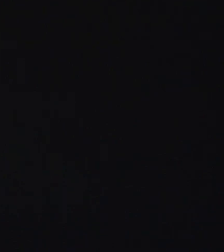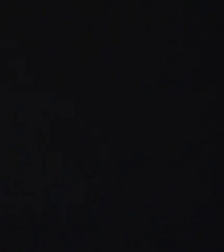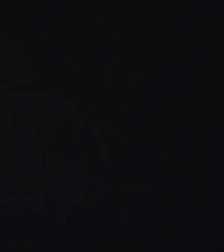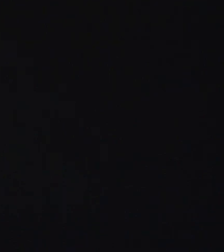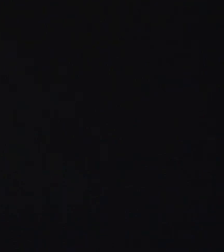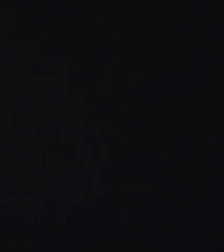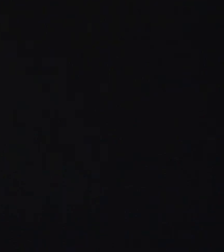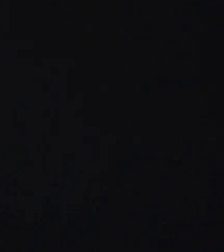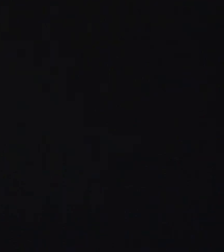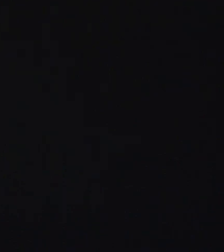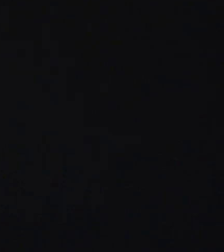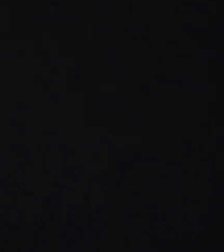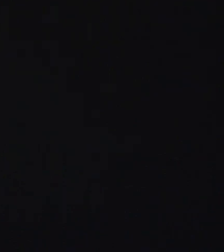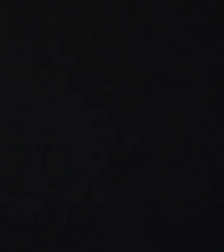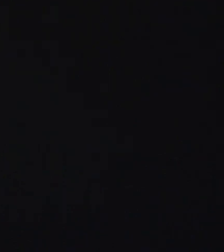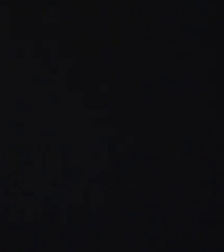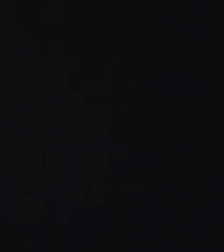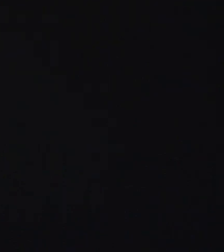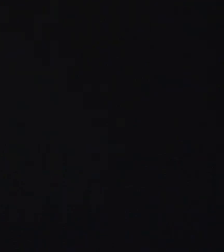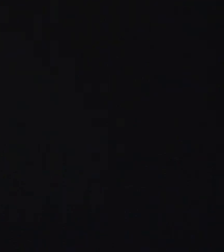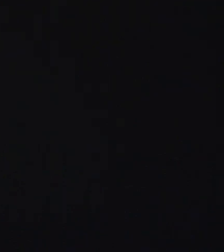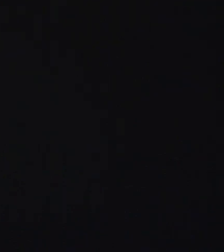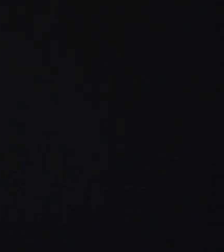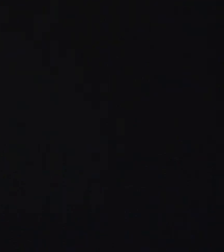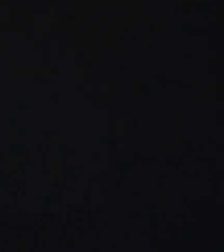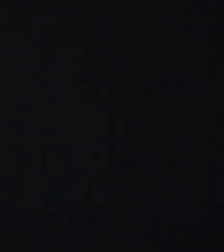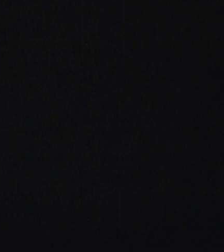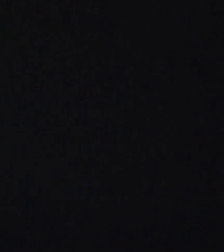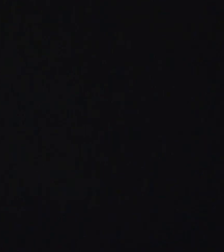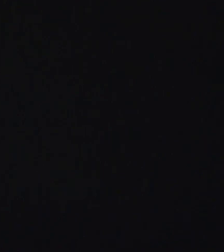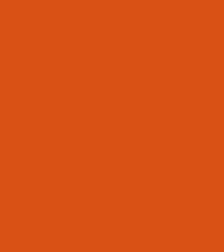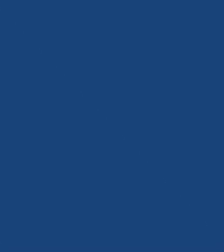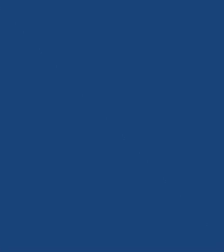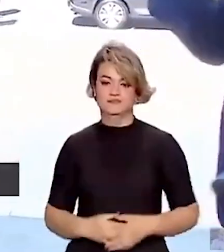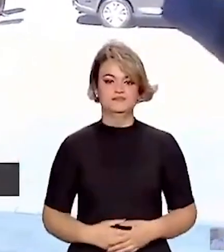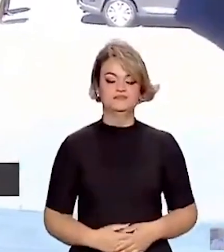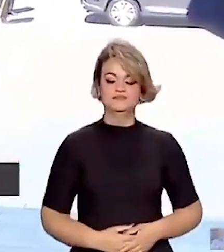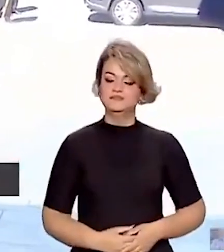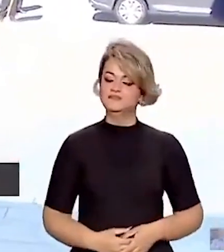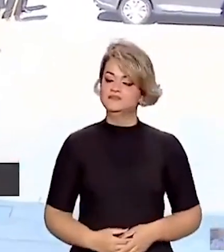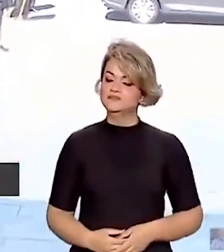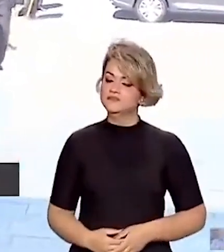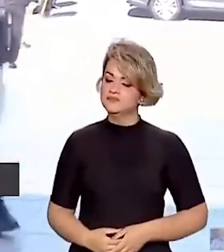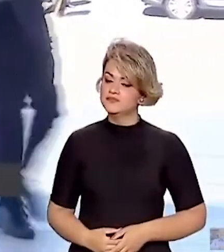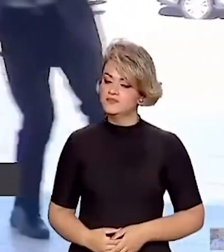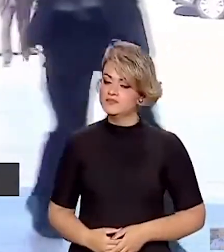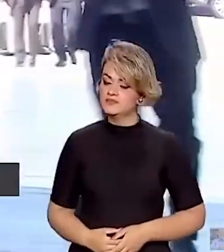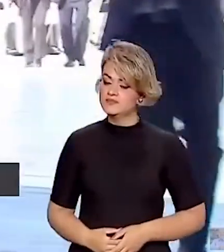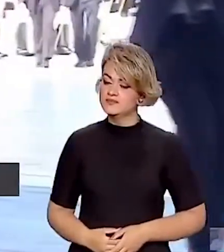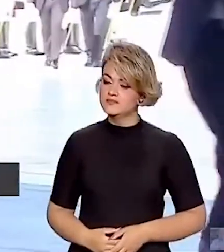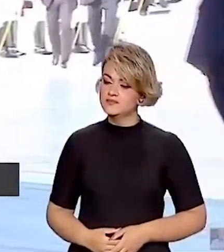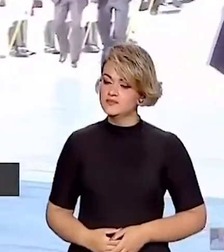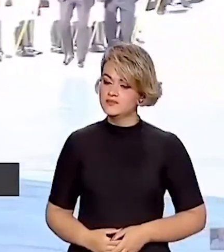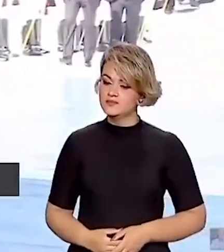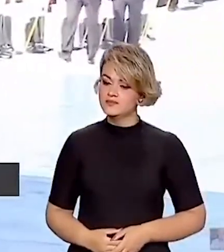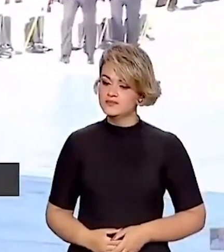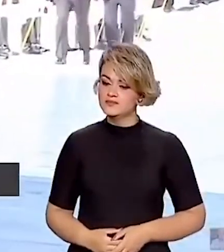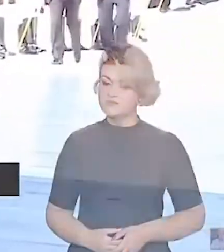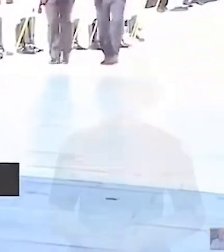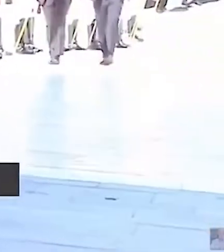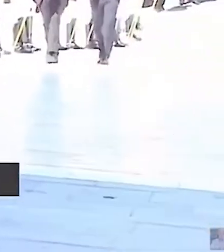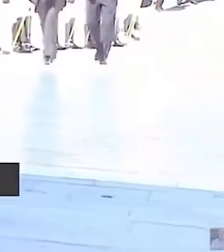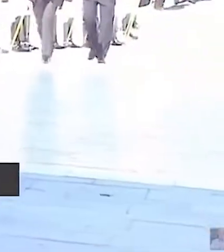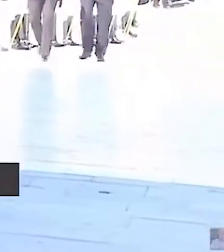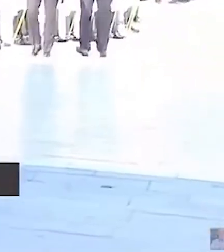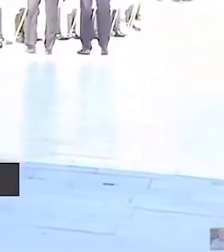na semana que se encerra neste sábado 3 de junho de 2023 o presidente Luiz Inácio Lula da Silva recebeu na segunda-feira